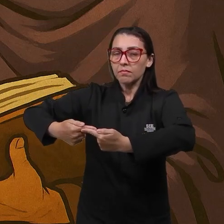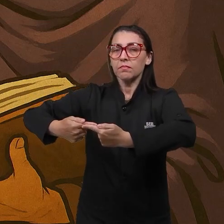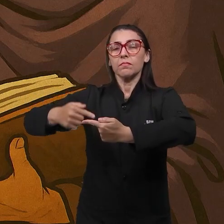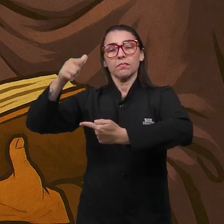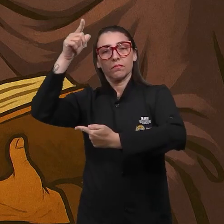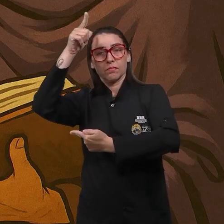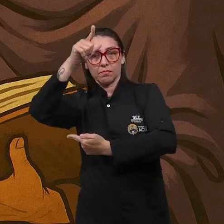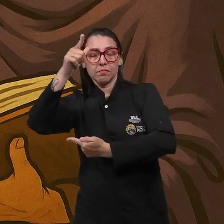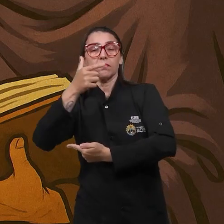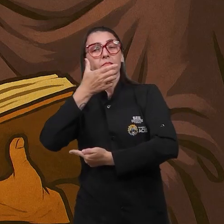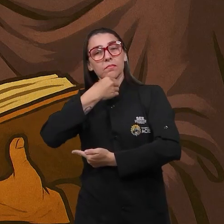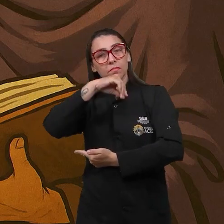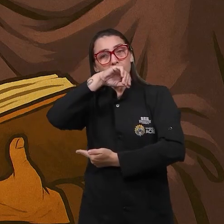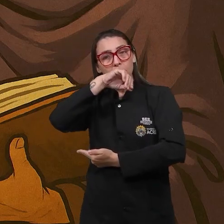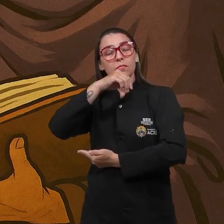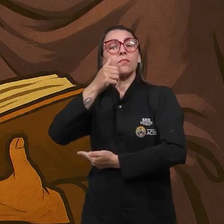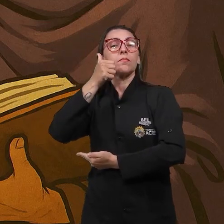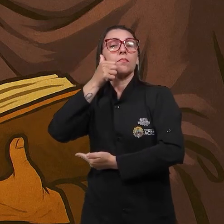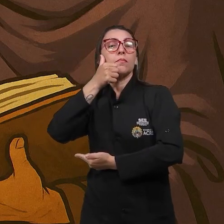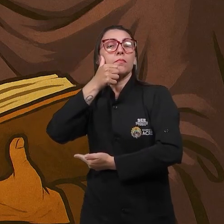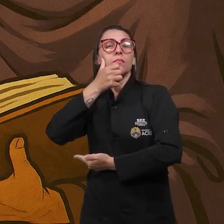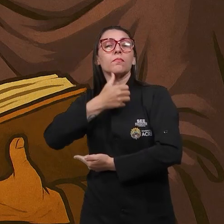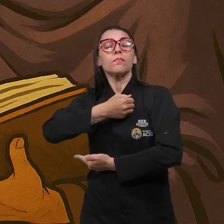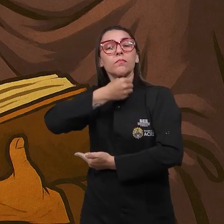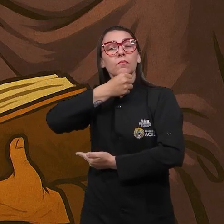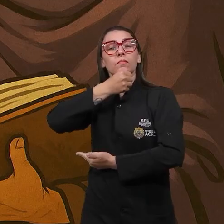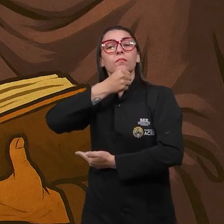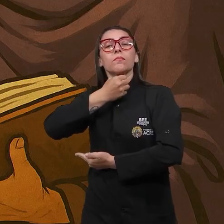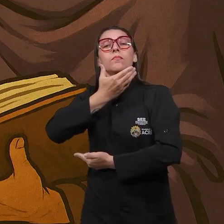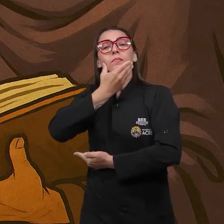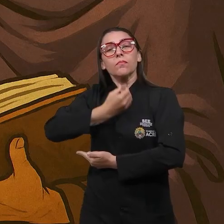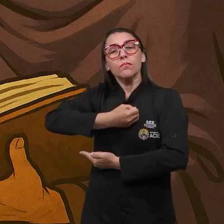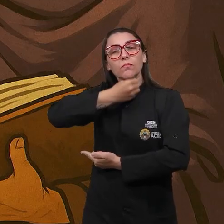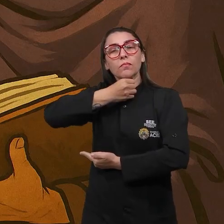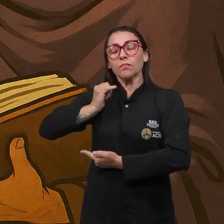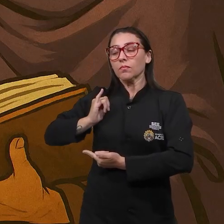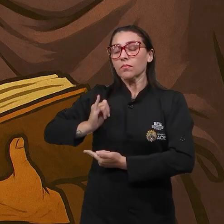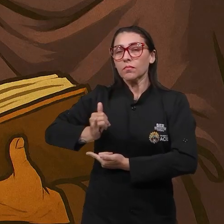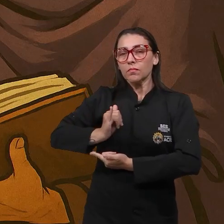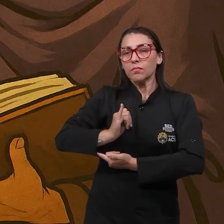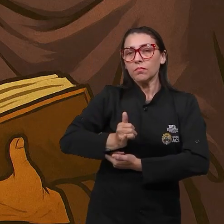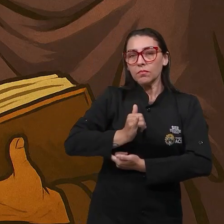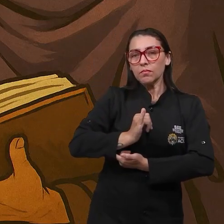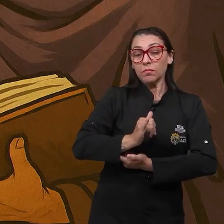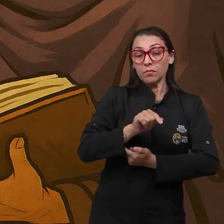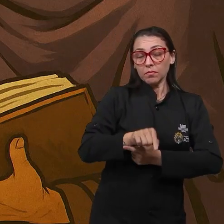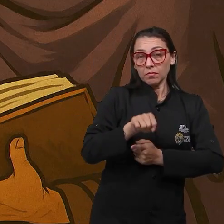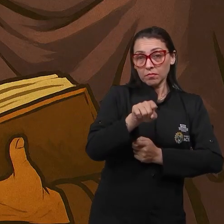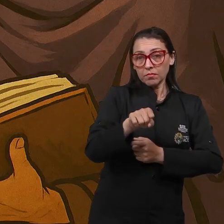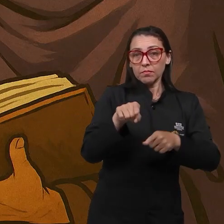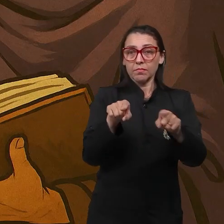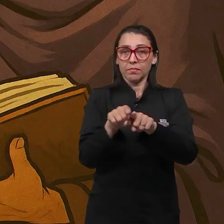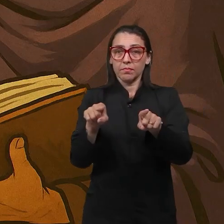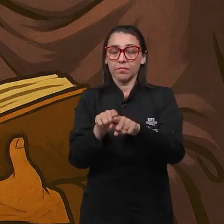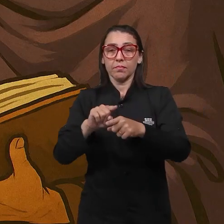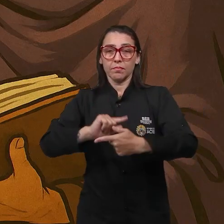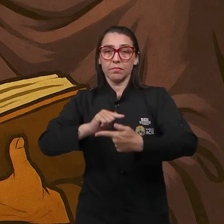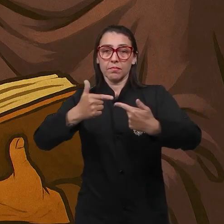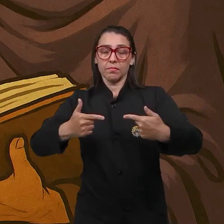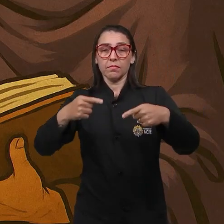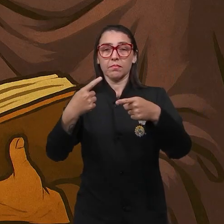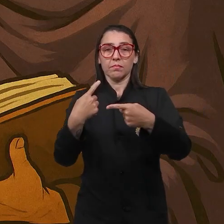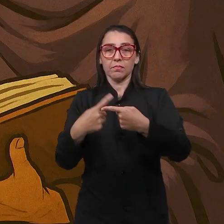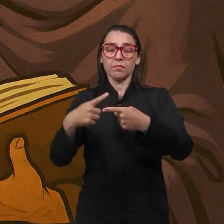lenda que seu pai contou, que o avô dele contou para ele, que o bisavô dele contou para o avô dele, que contou para ele, que contou para ti. Então ela é tradicional porque